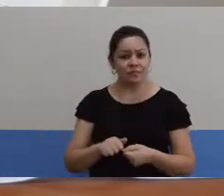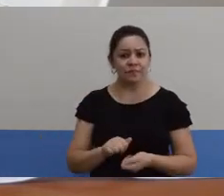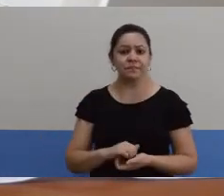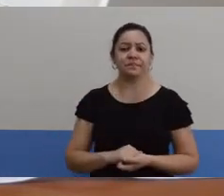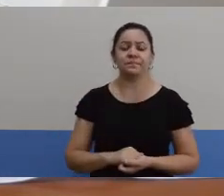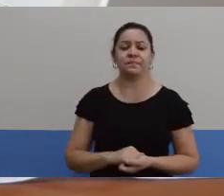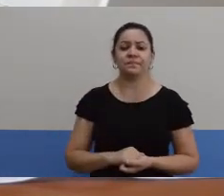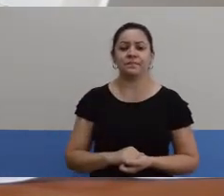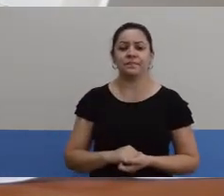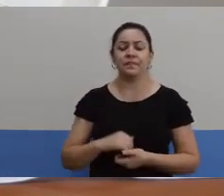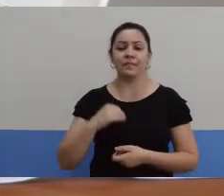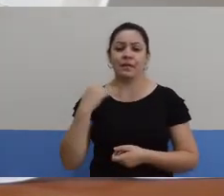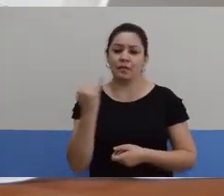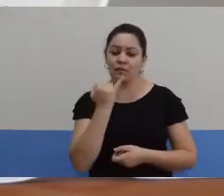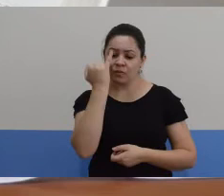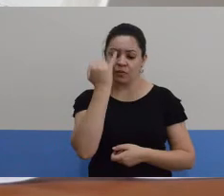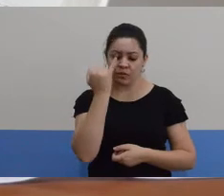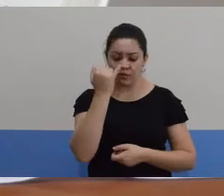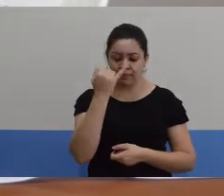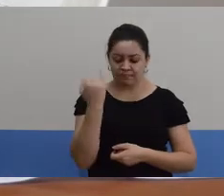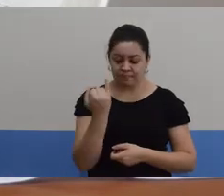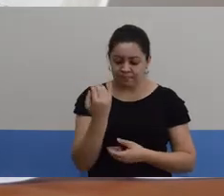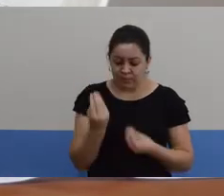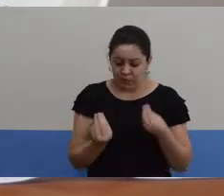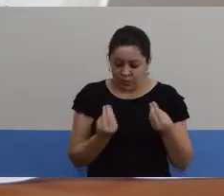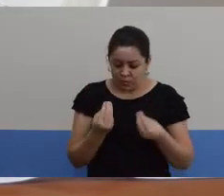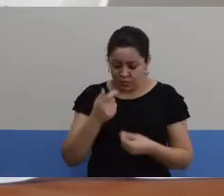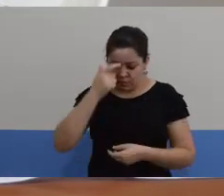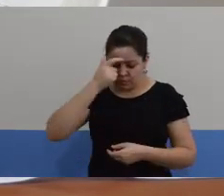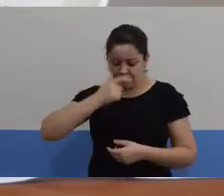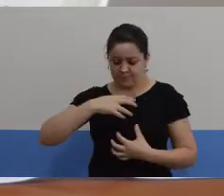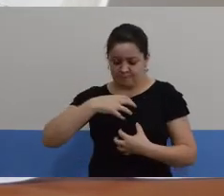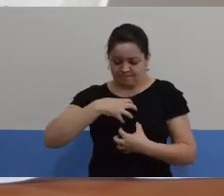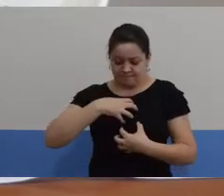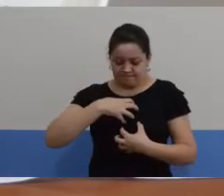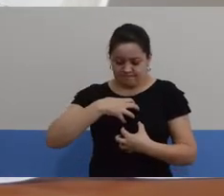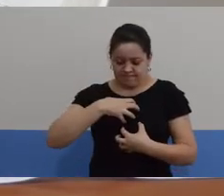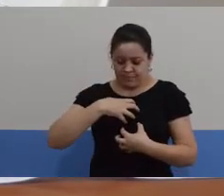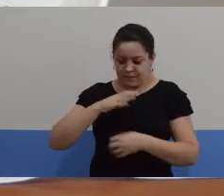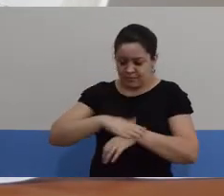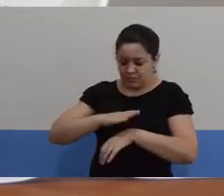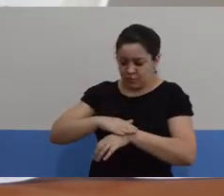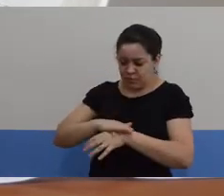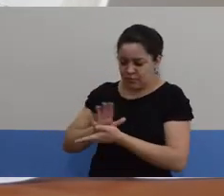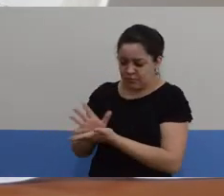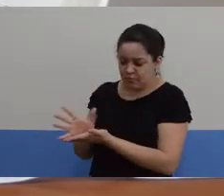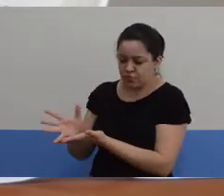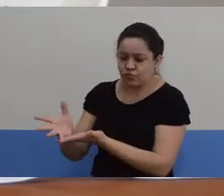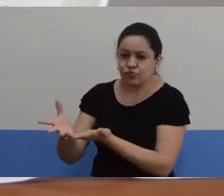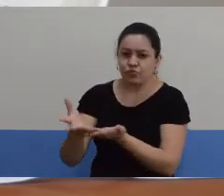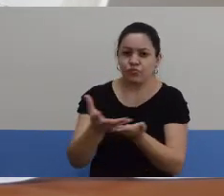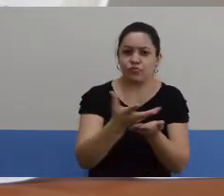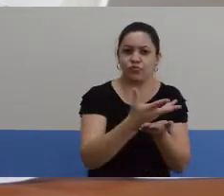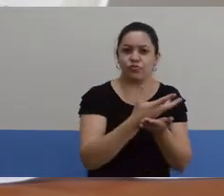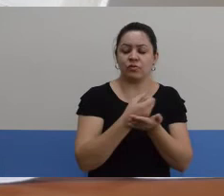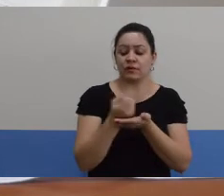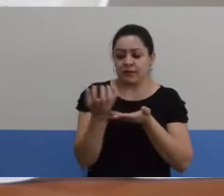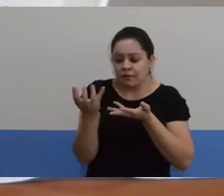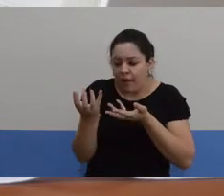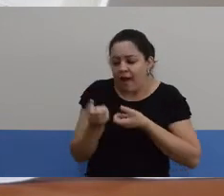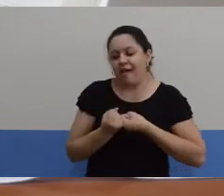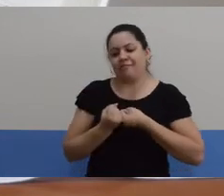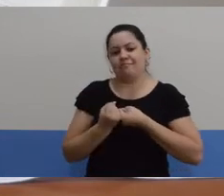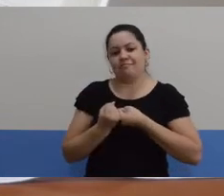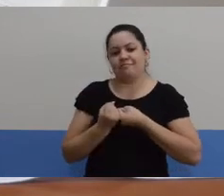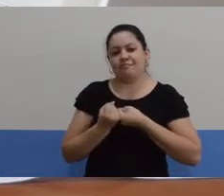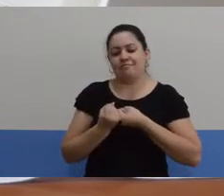importante o jeito que eu me situo na fase de escuta. Quando você vai perguntar, que você ajude